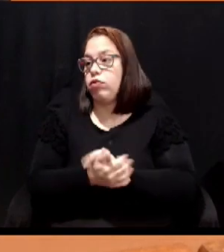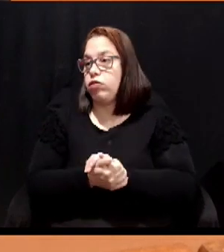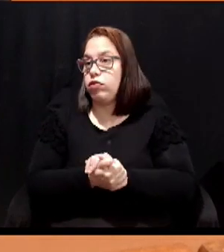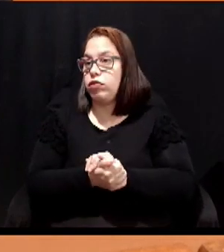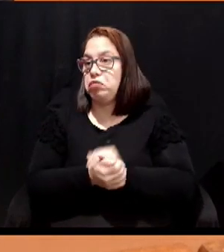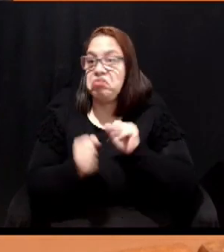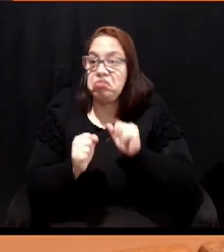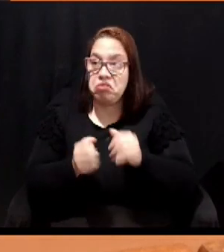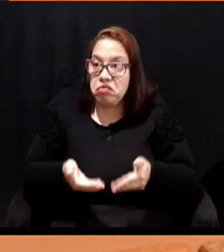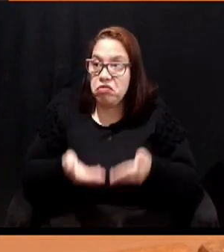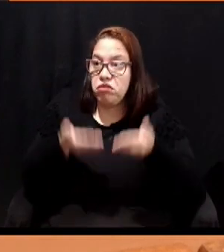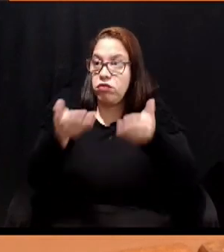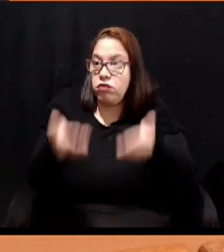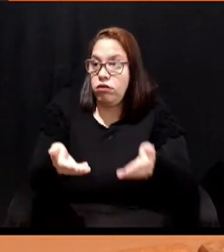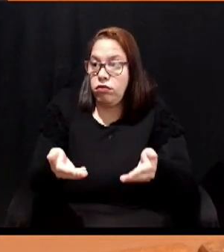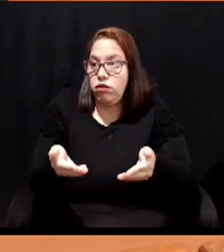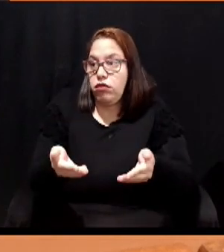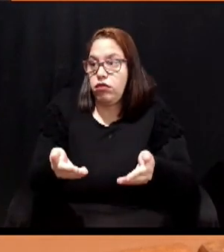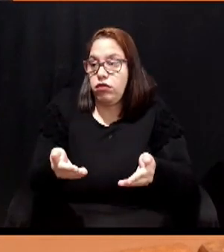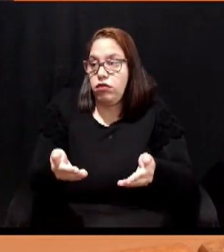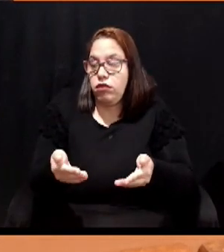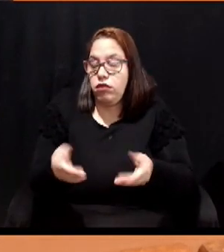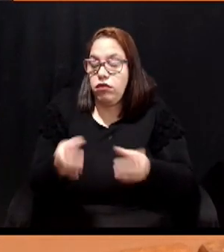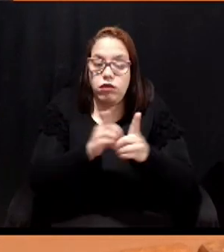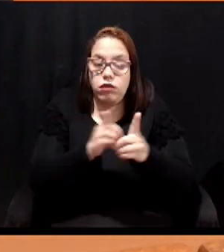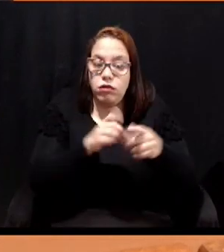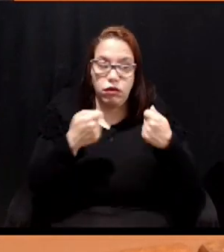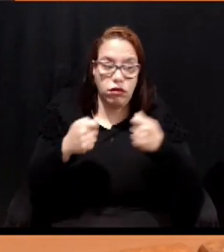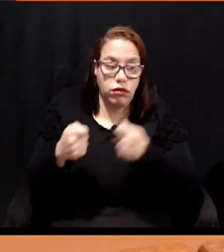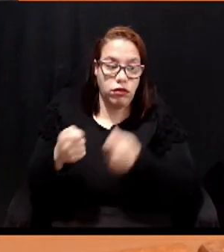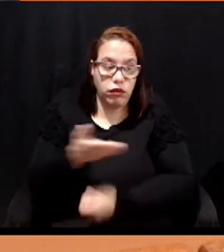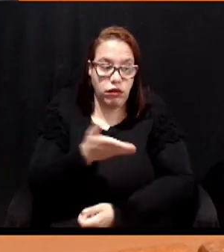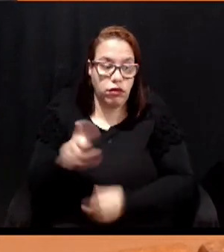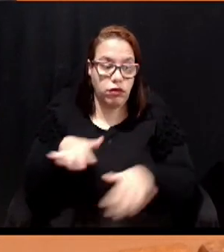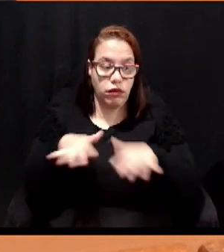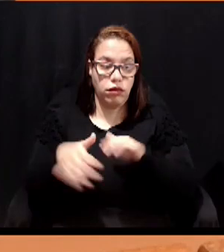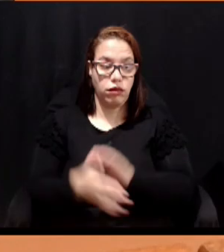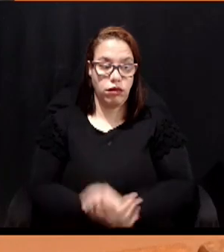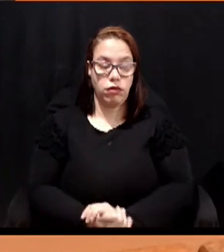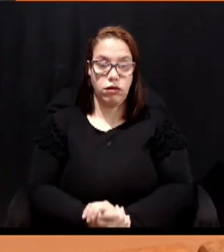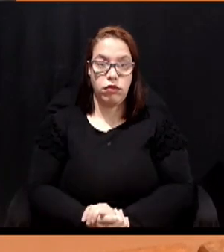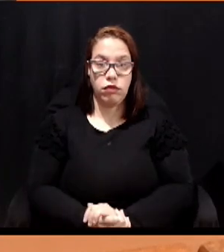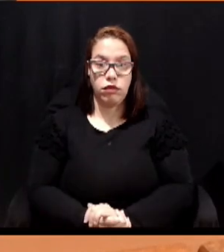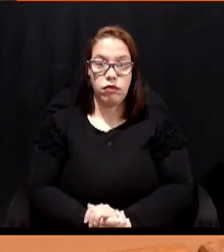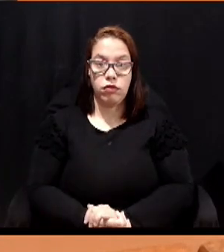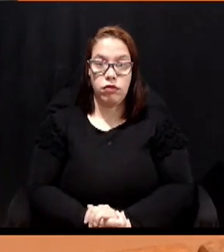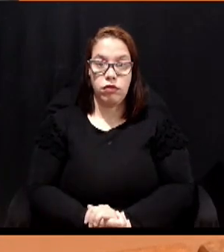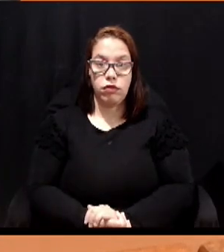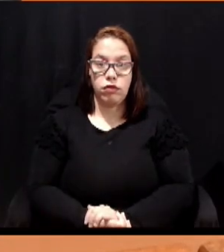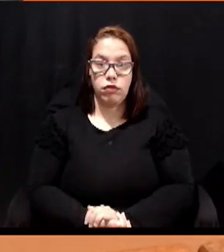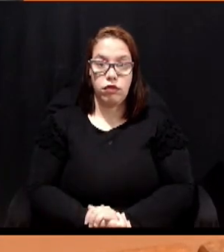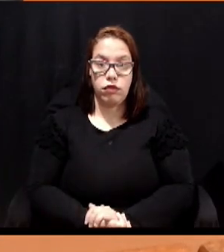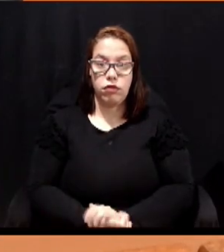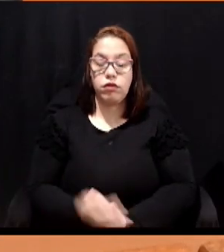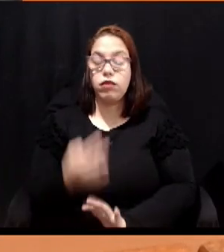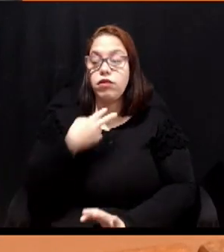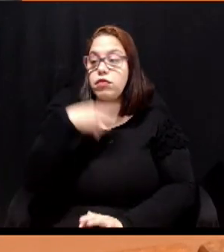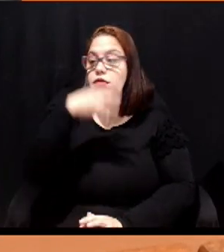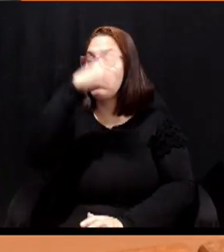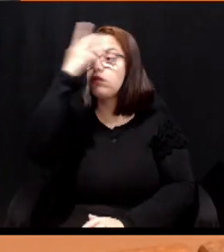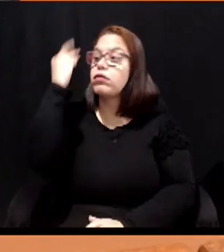a eles, atendendo a necessidade deles no momento. E a gente não pode esquecer de